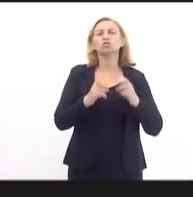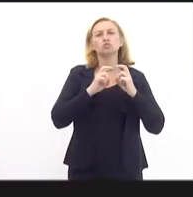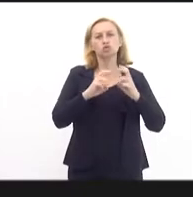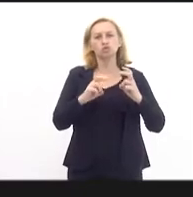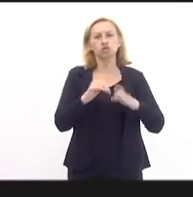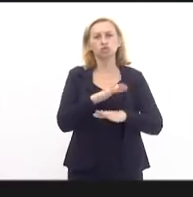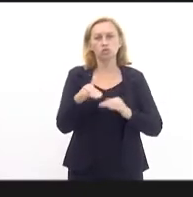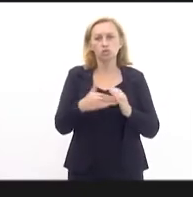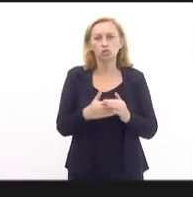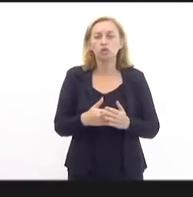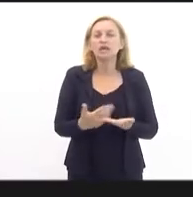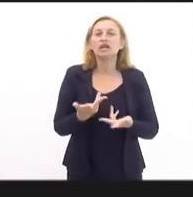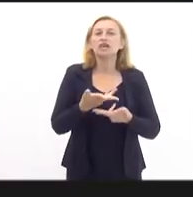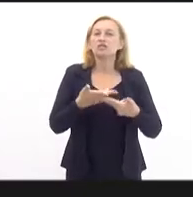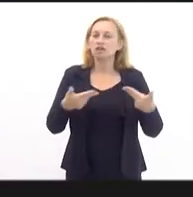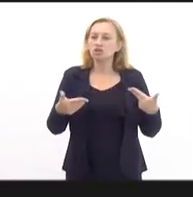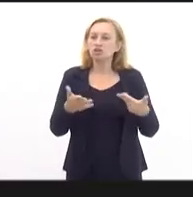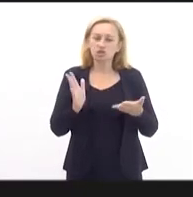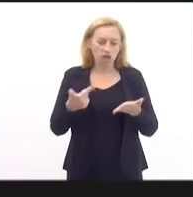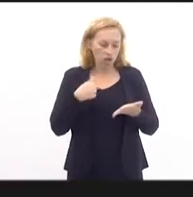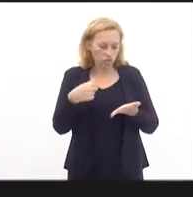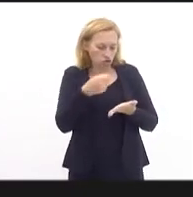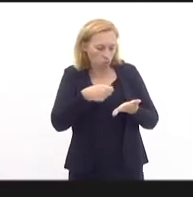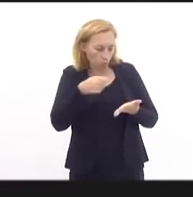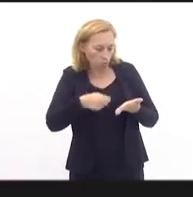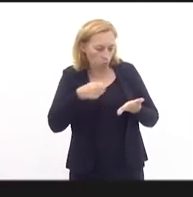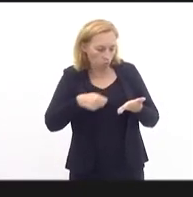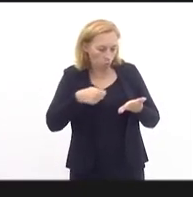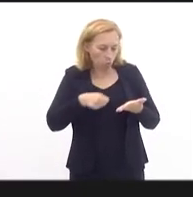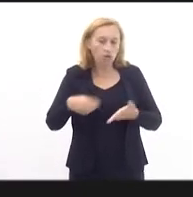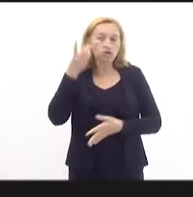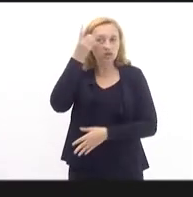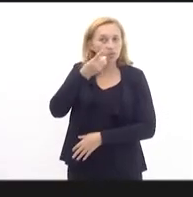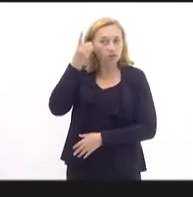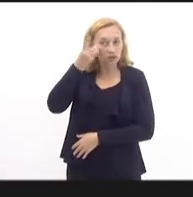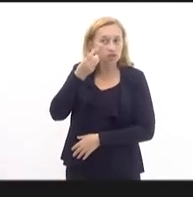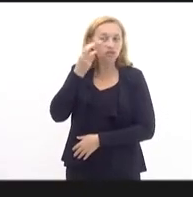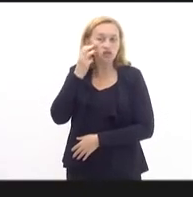Então, muitas das coisas que eu tinha anotado aqui, o deputado Valdec,